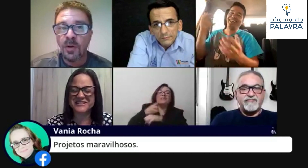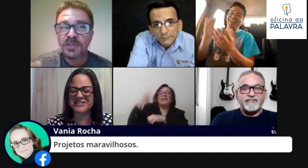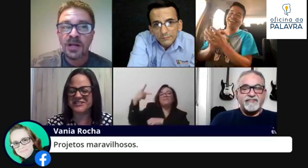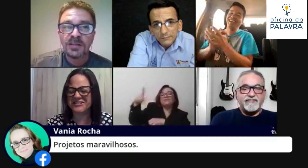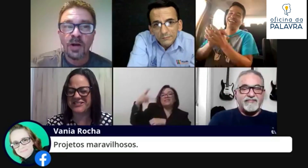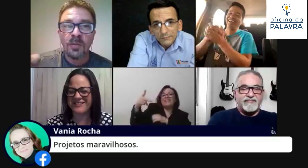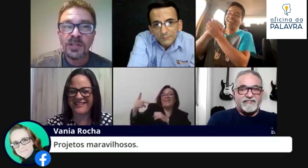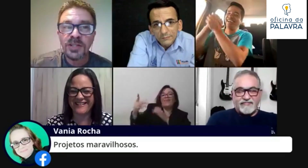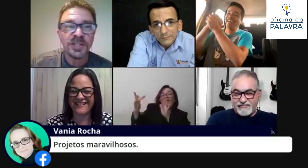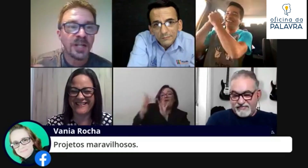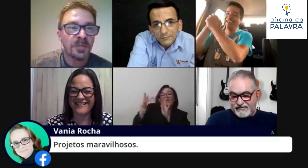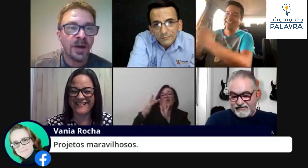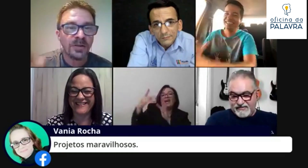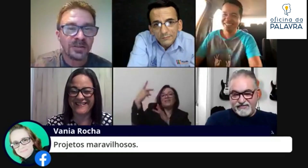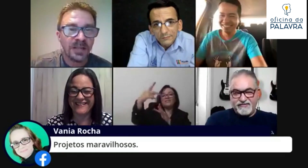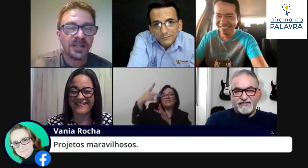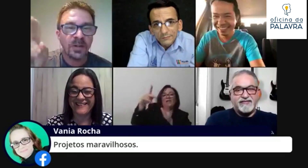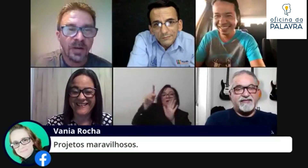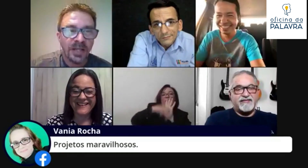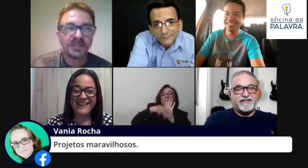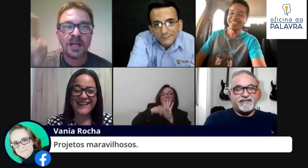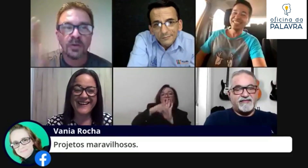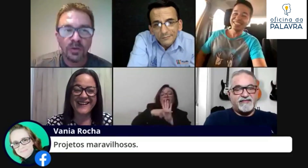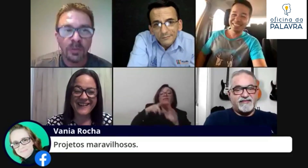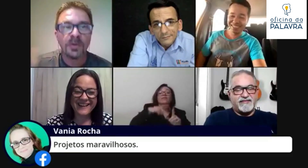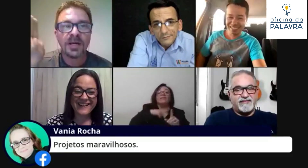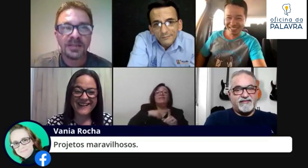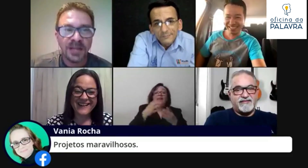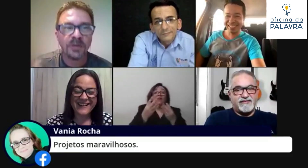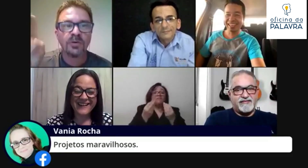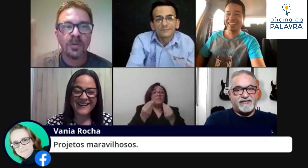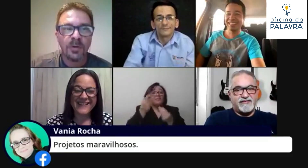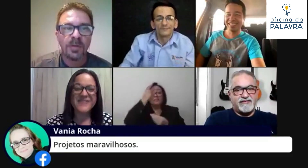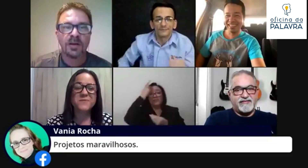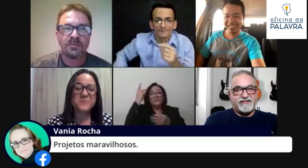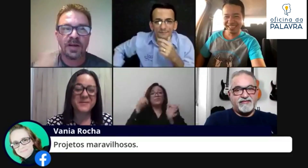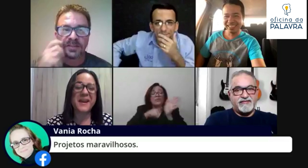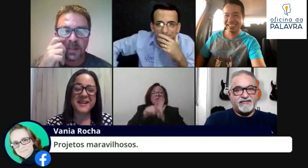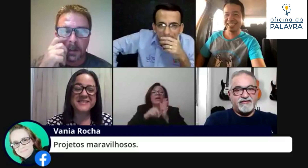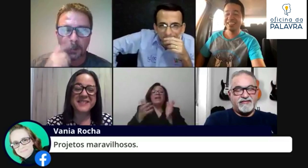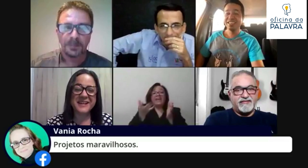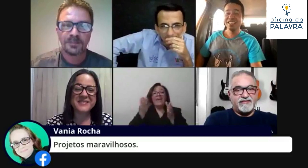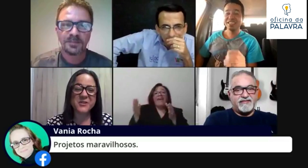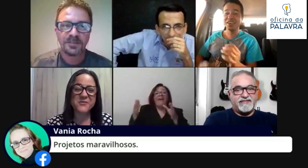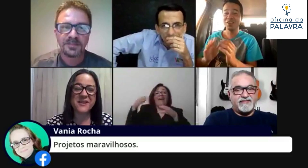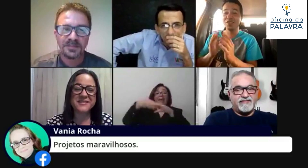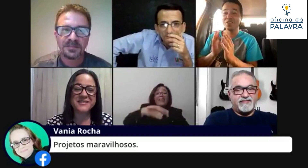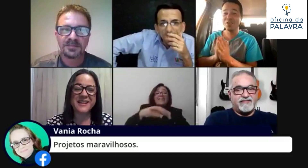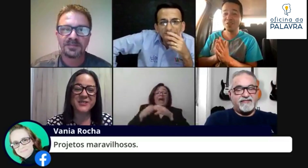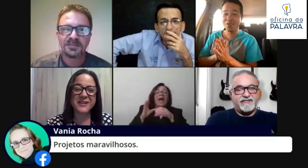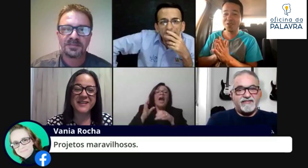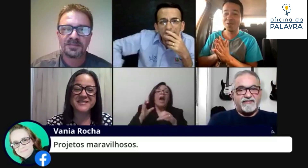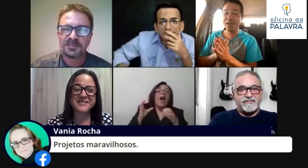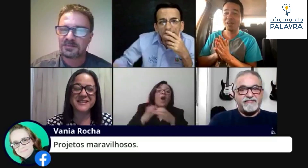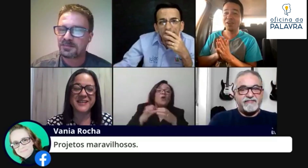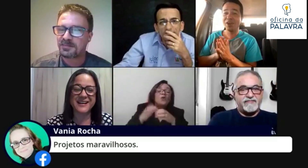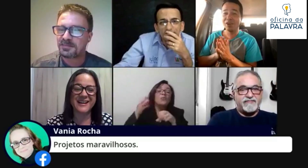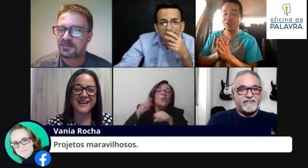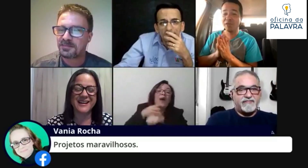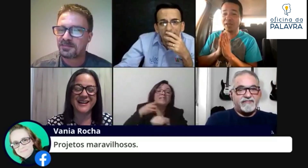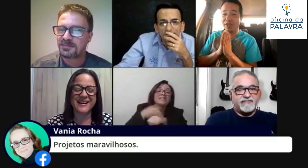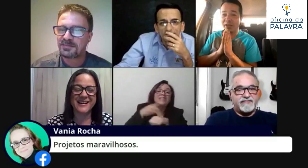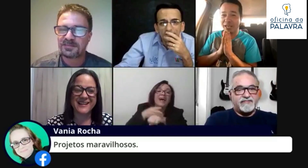Tem um monte de gente perguntando aqui, eu quero entrar no grupo, Como é que eu faço? Tem, tô vendo lá, tô lendo.